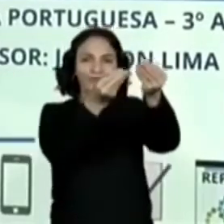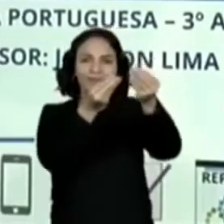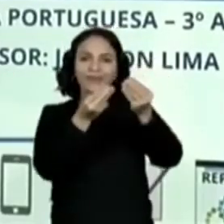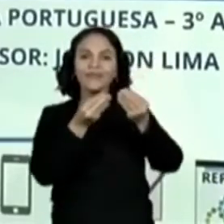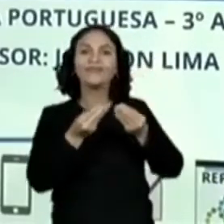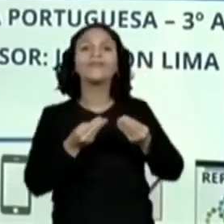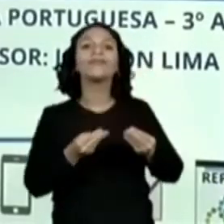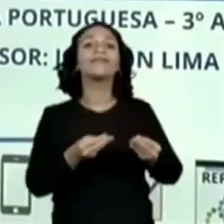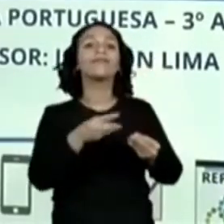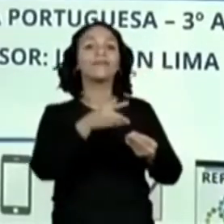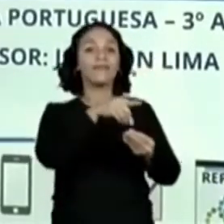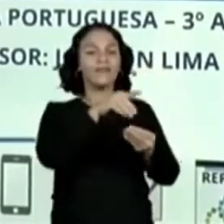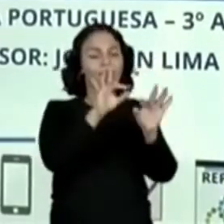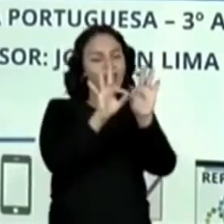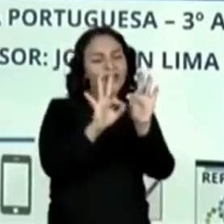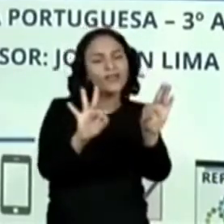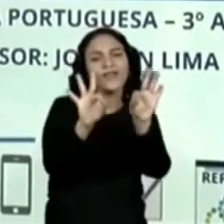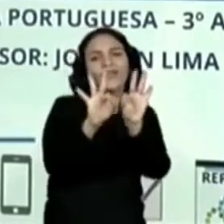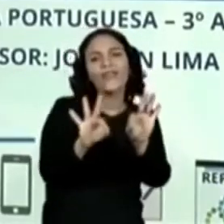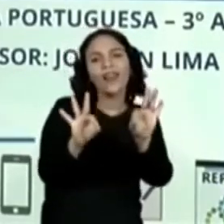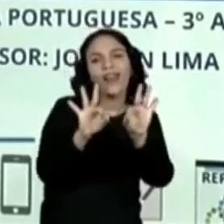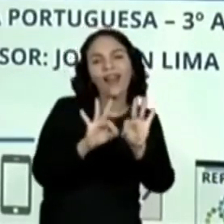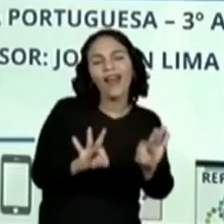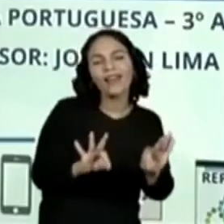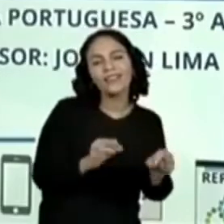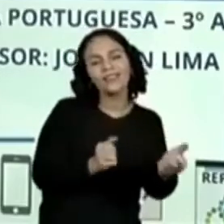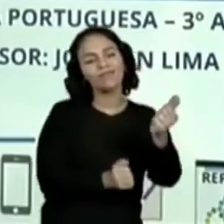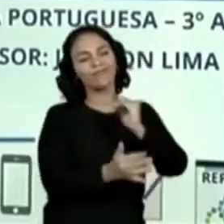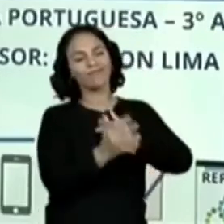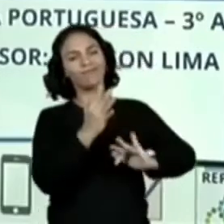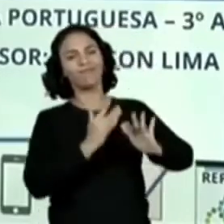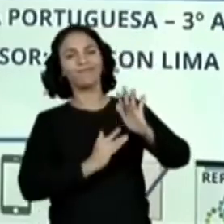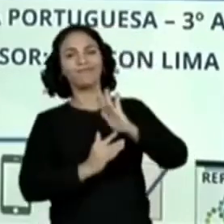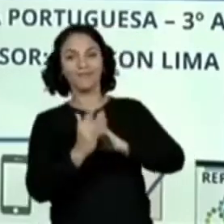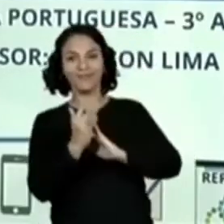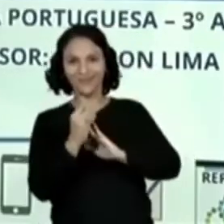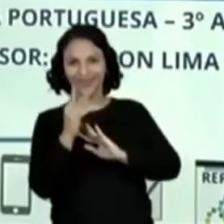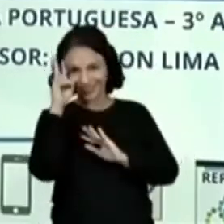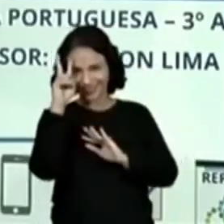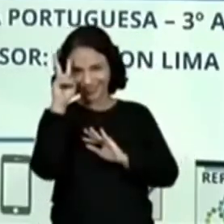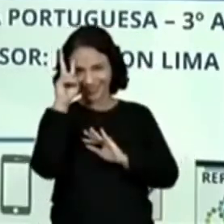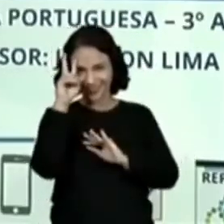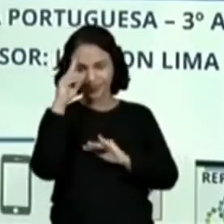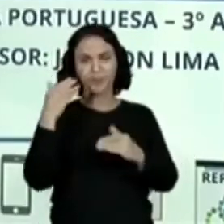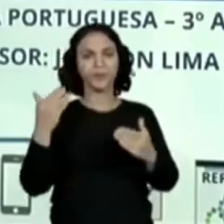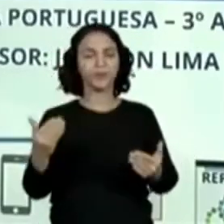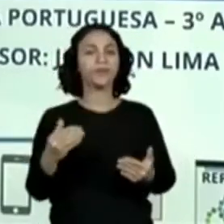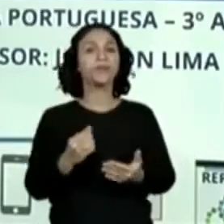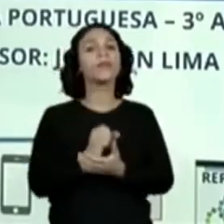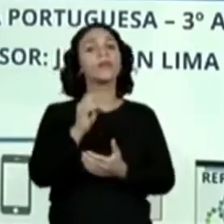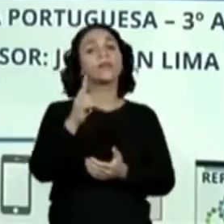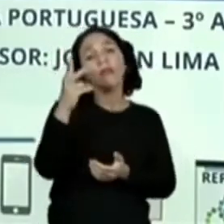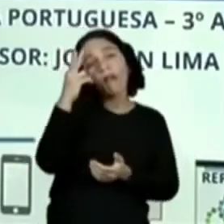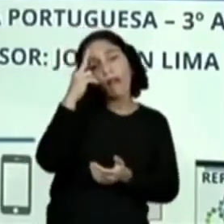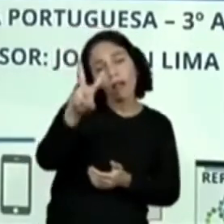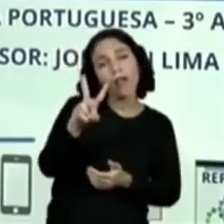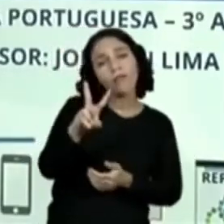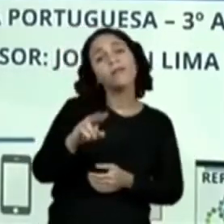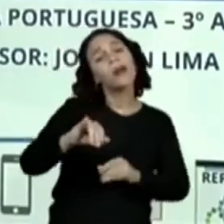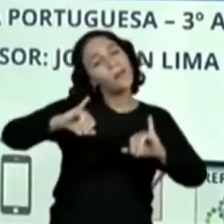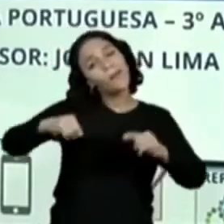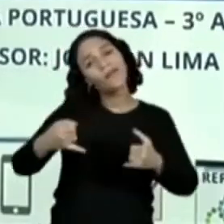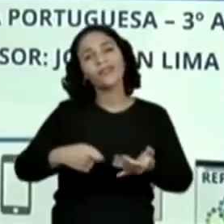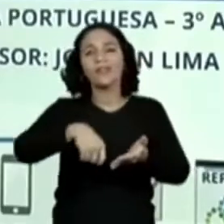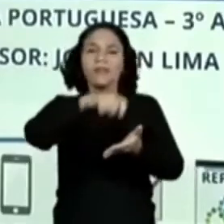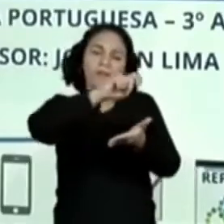no correio com frase dizendo assim. Pois é, se um dia você se lembrar, escreva uma carta